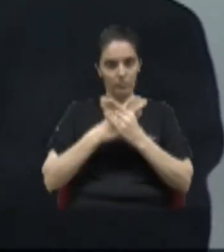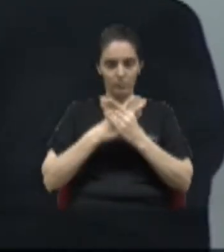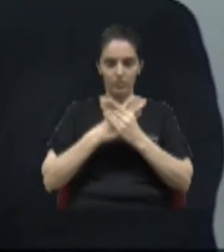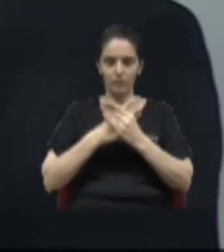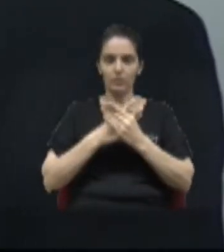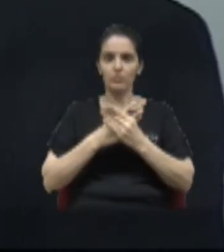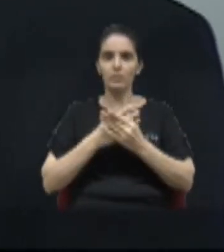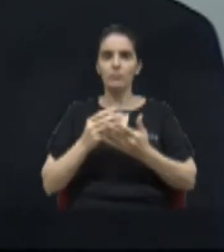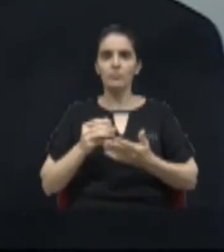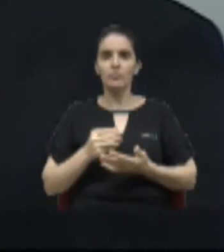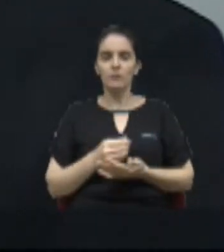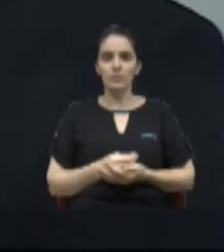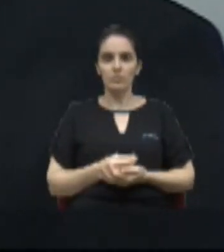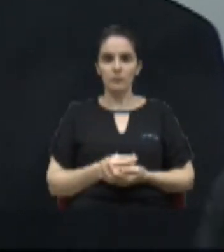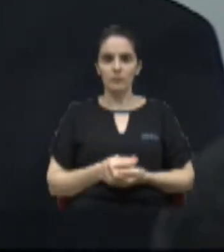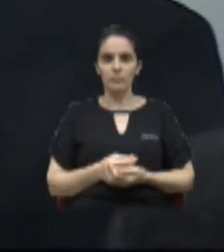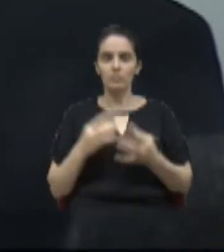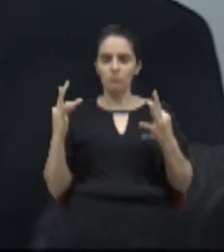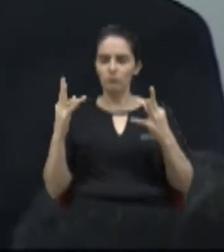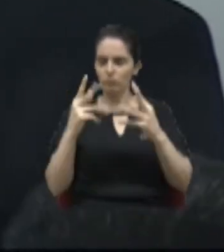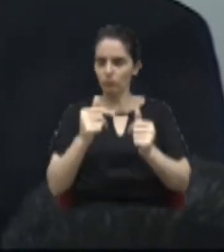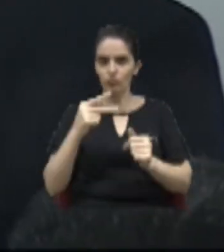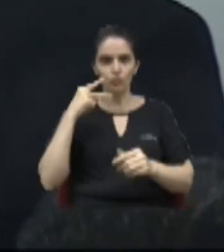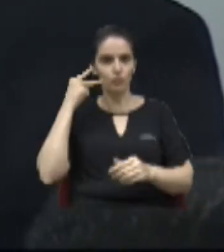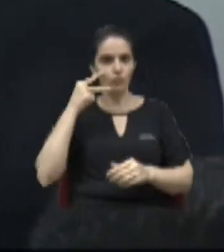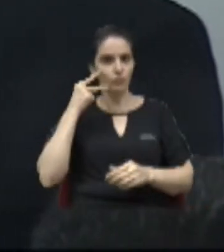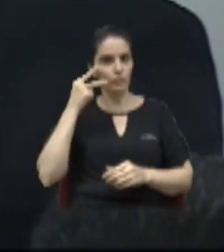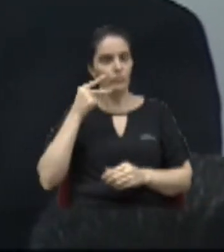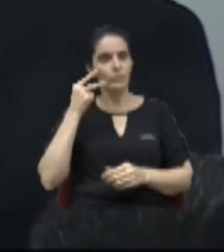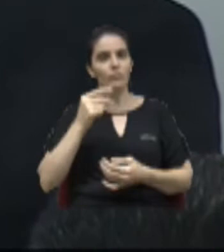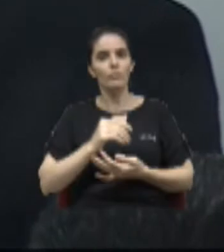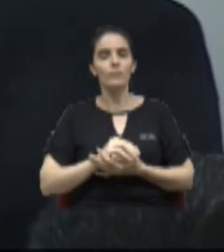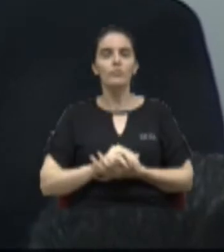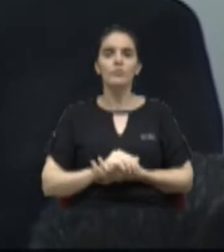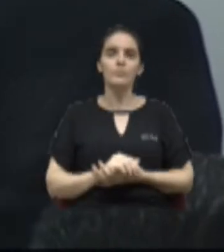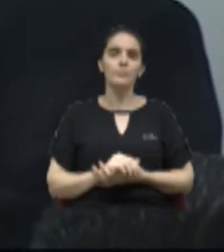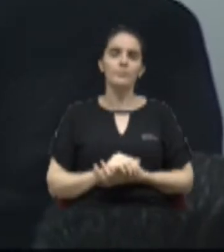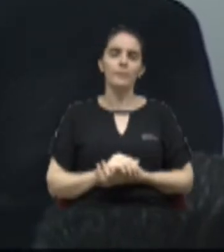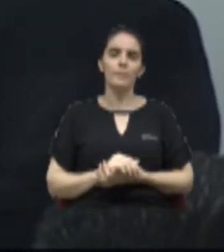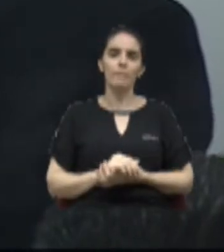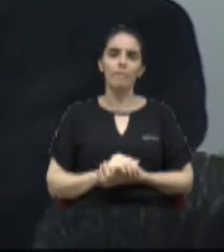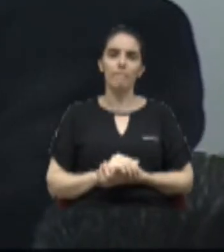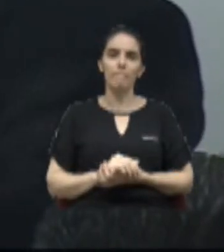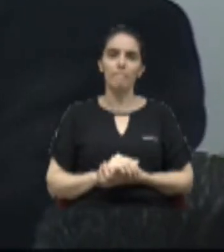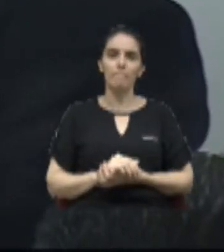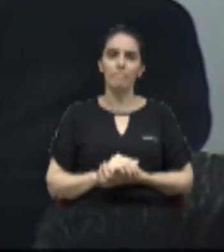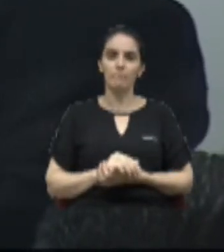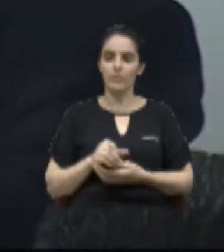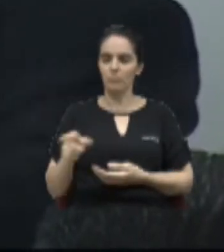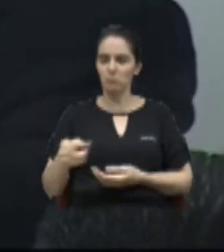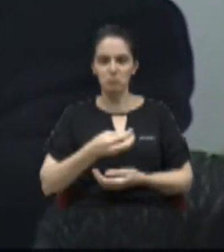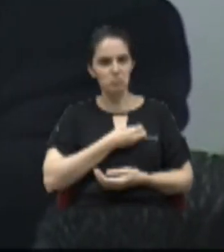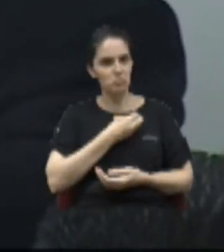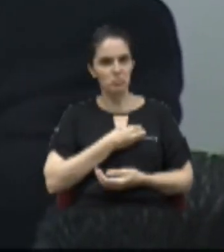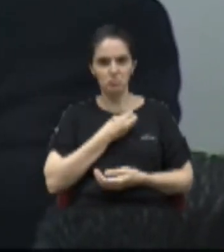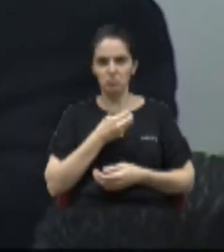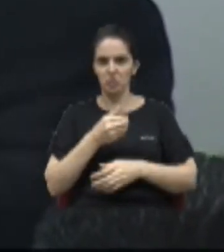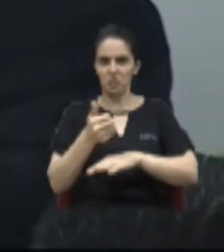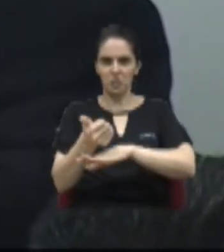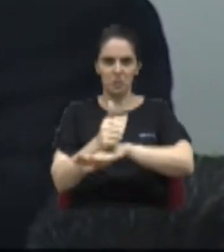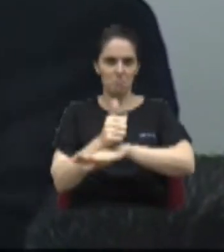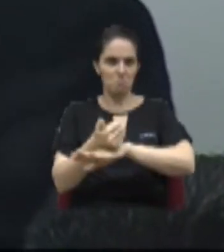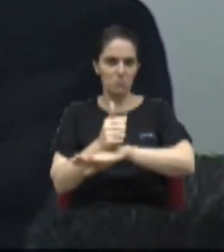através de todos os vereadores. Que esse reconhecimento da sua vida, da sua profissão, do seu